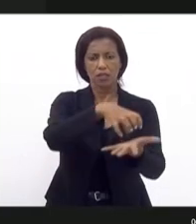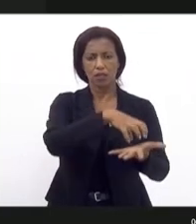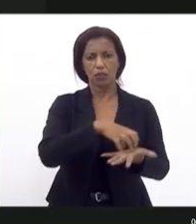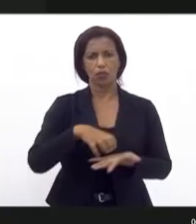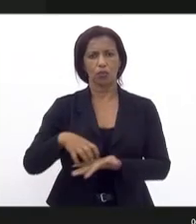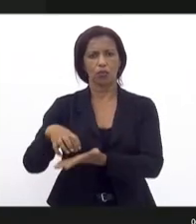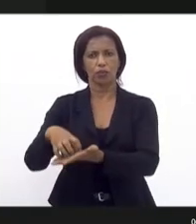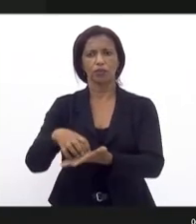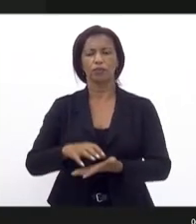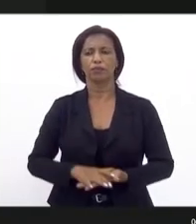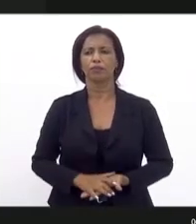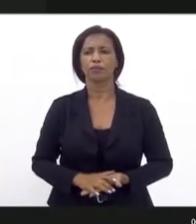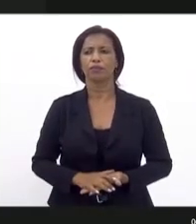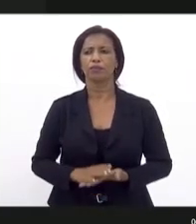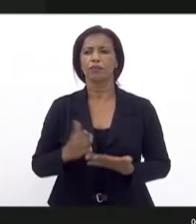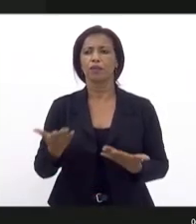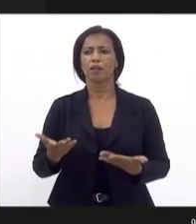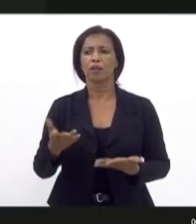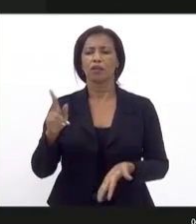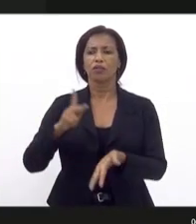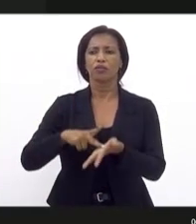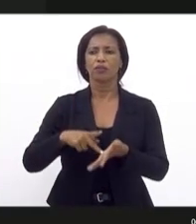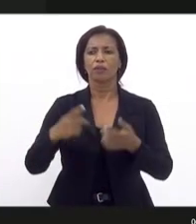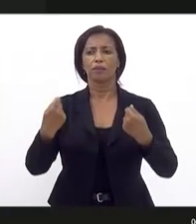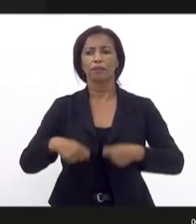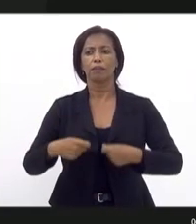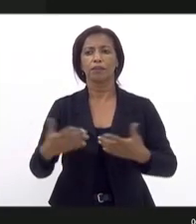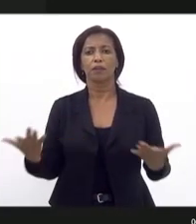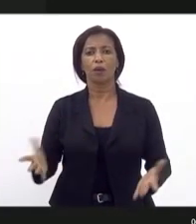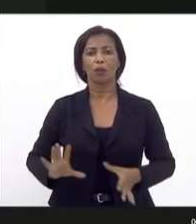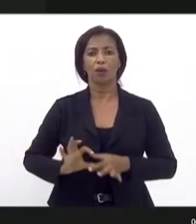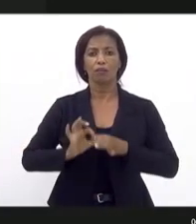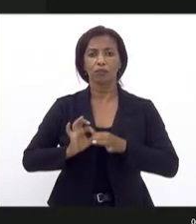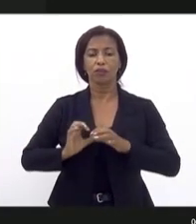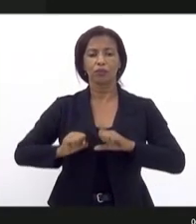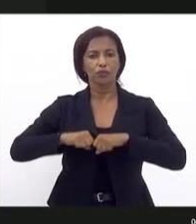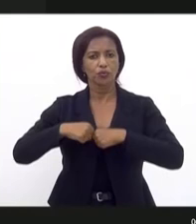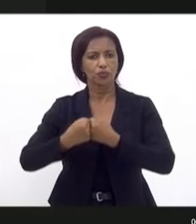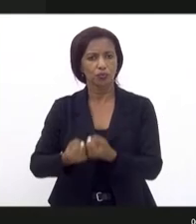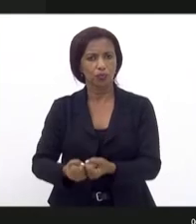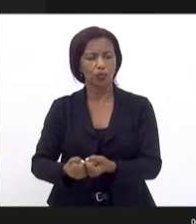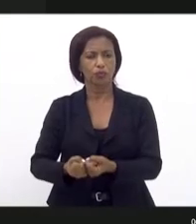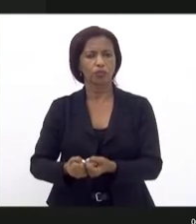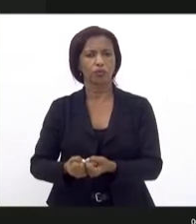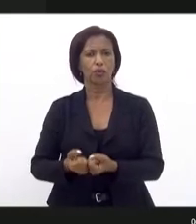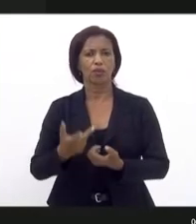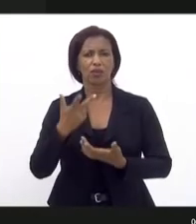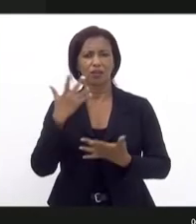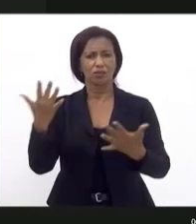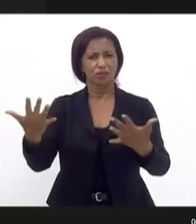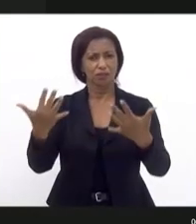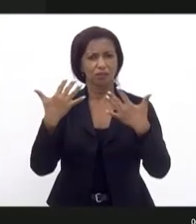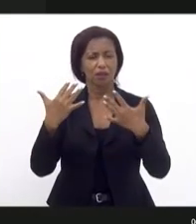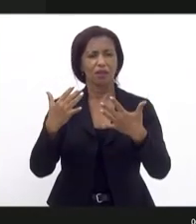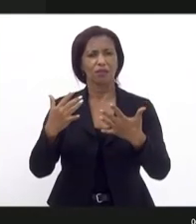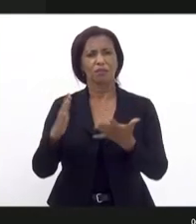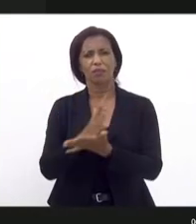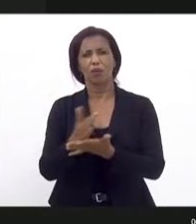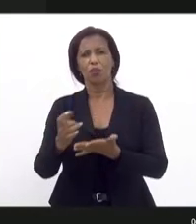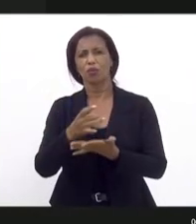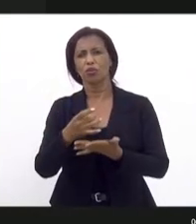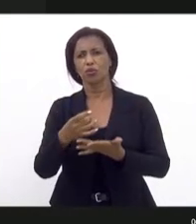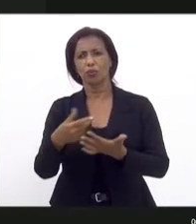Leite, mas o que de fato nós precisamos agora é unir esforços. Eu quero chamar a atenção para algumas coisas.